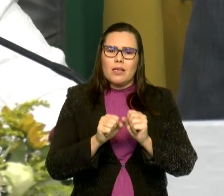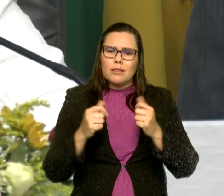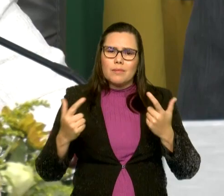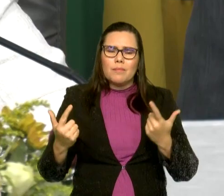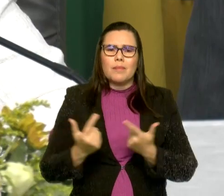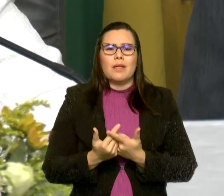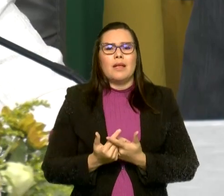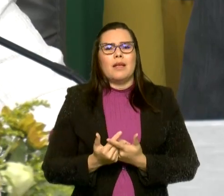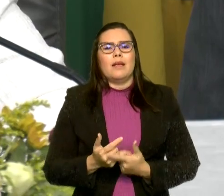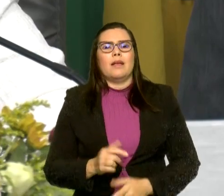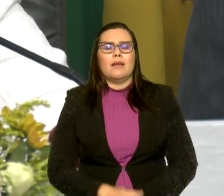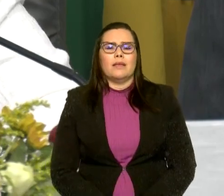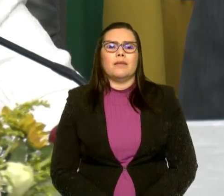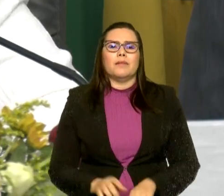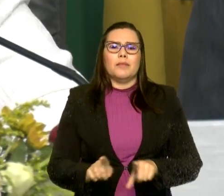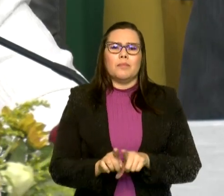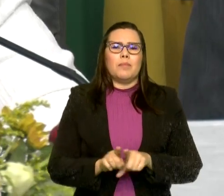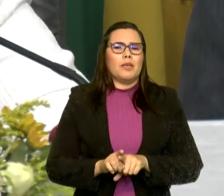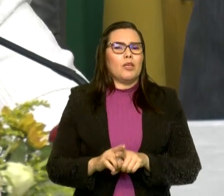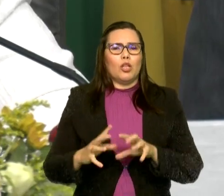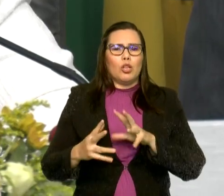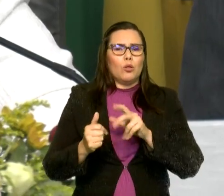soluções com a nossa equipe.